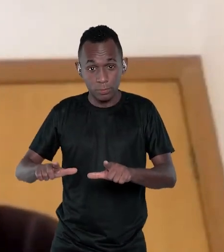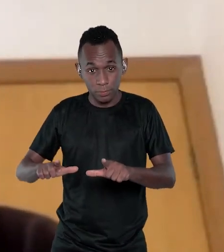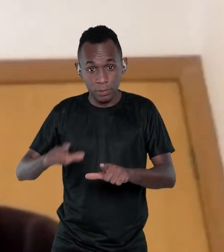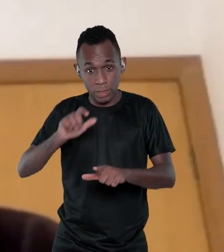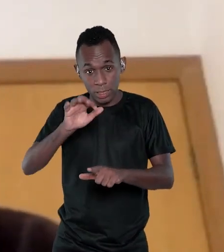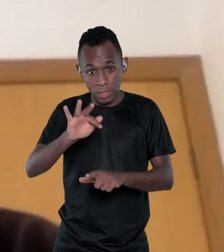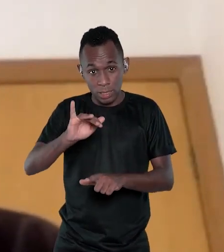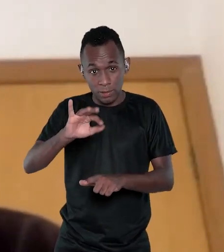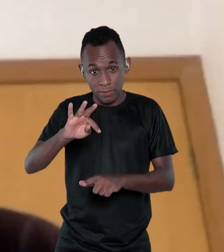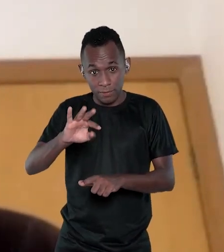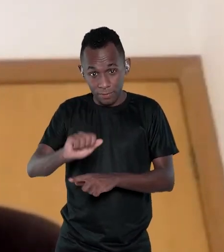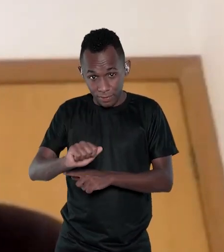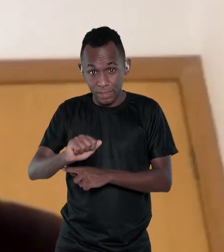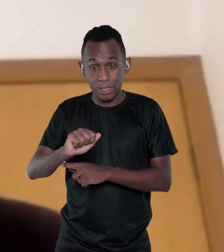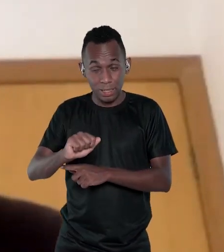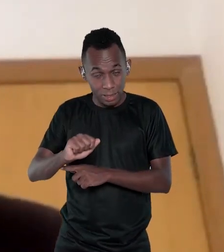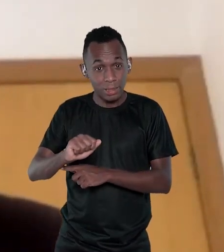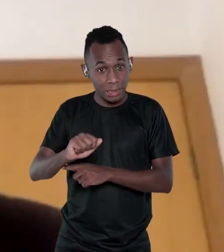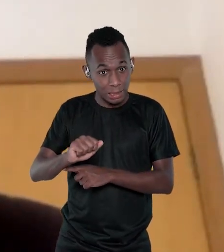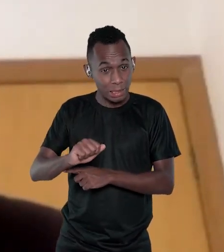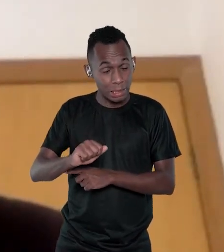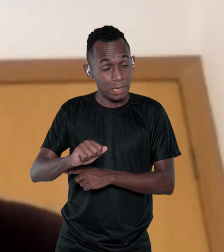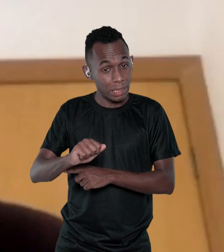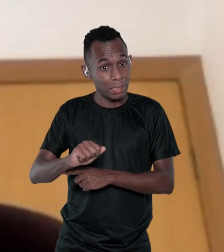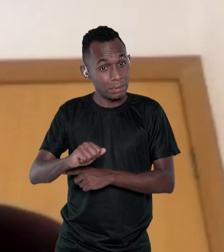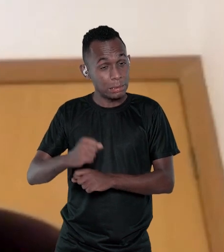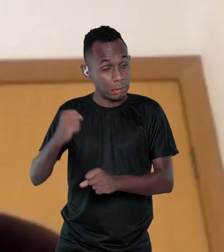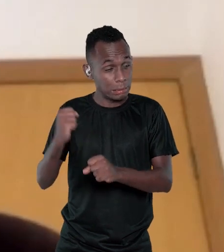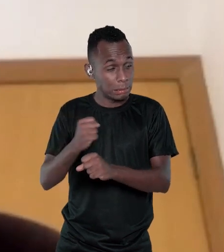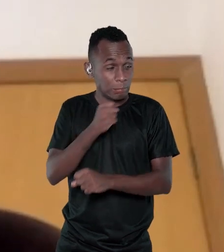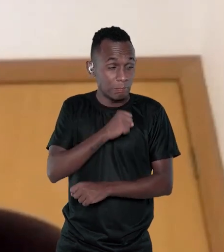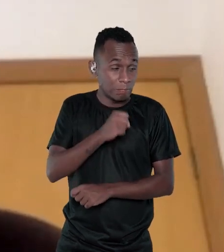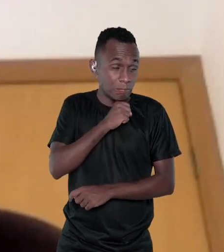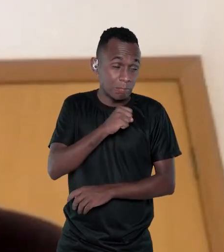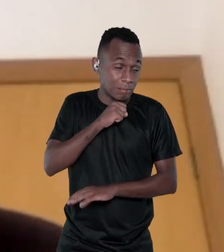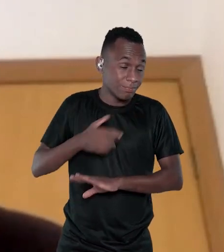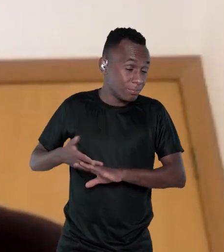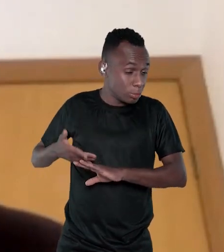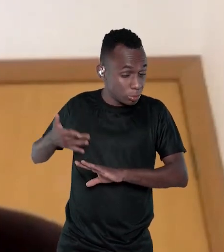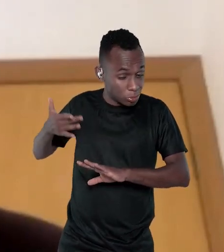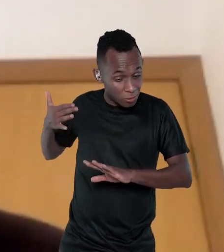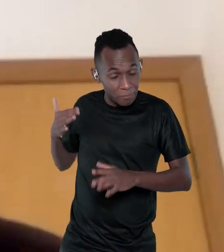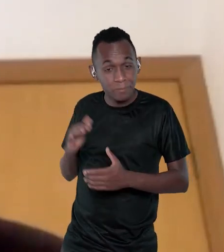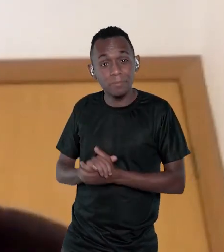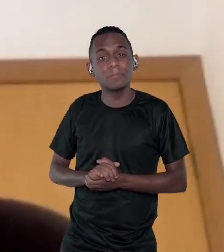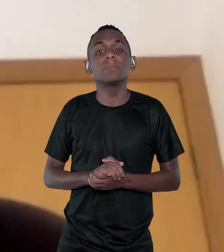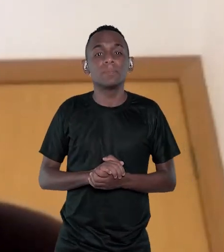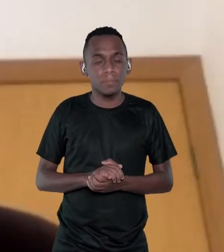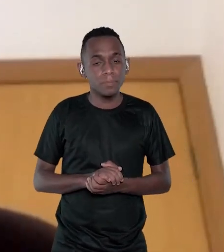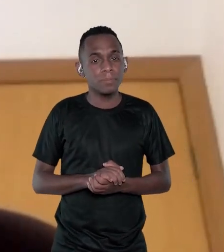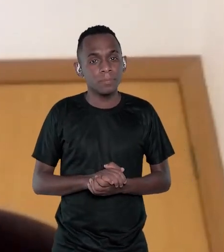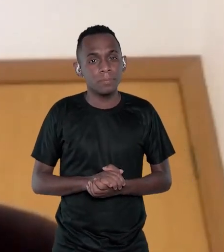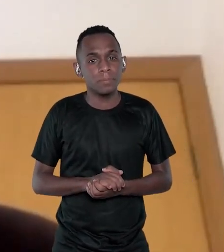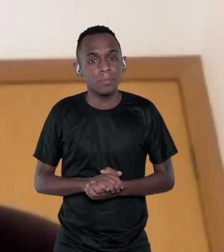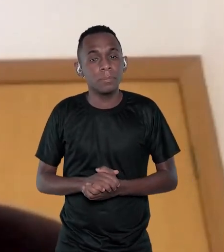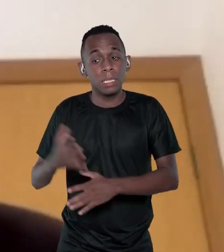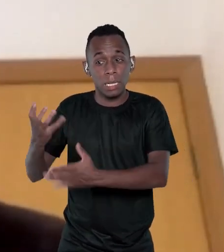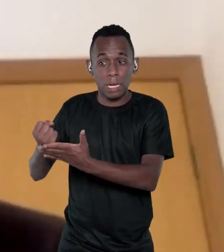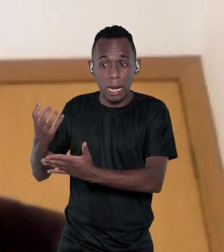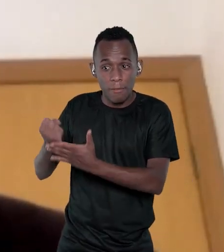gravou uma fita cassete. Fita cassete, hein? Falou dinossauros.